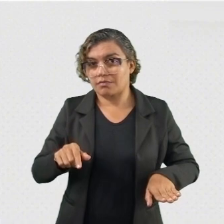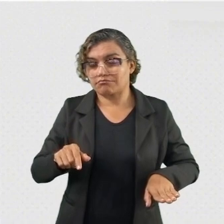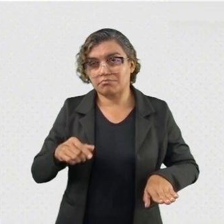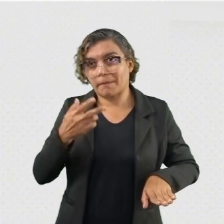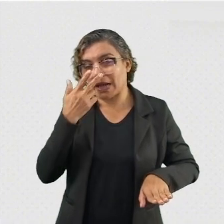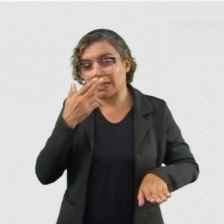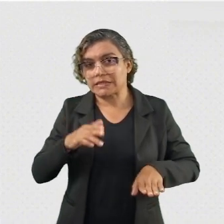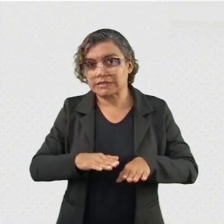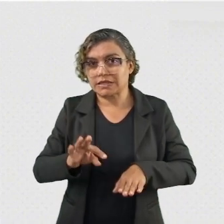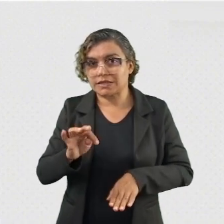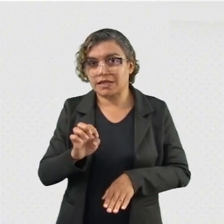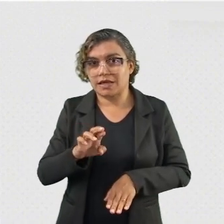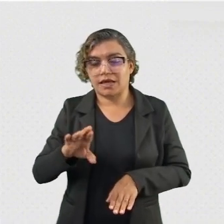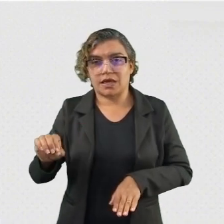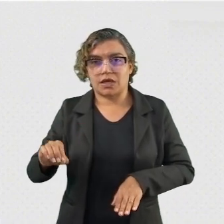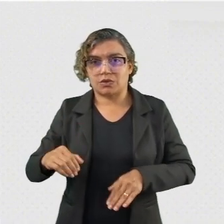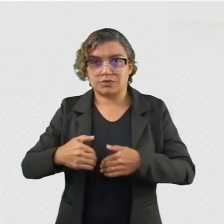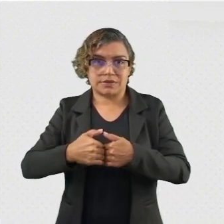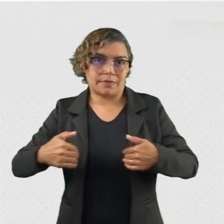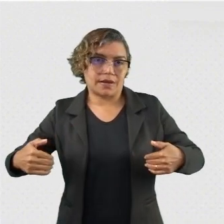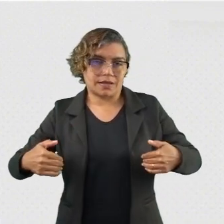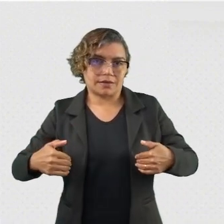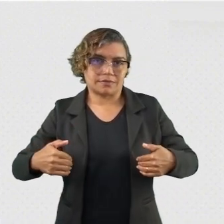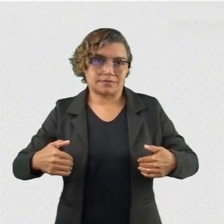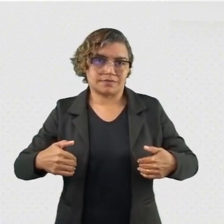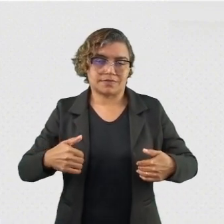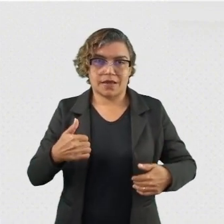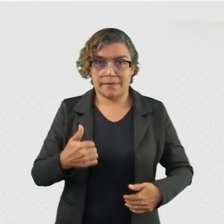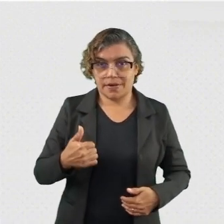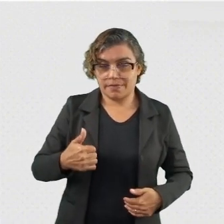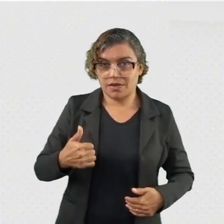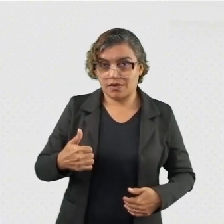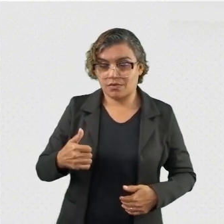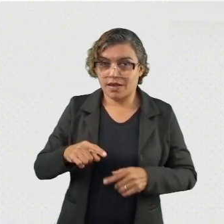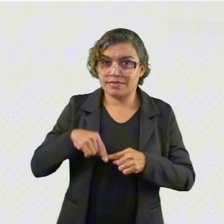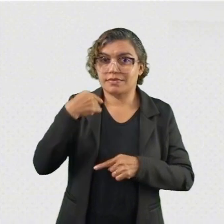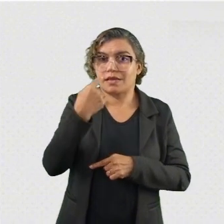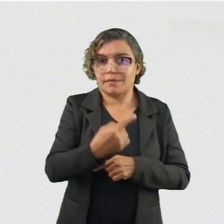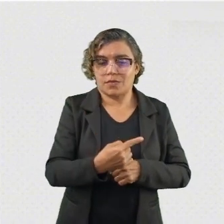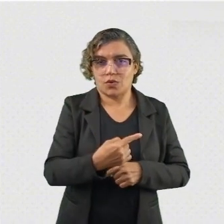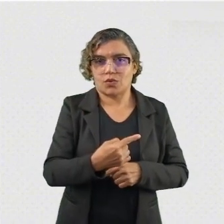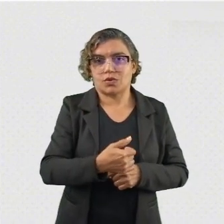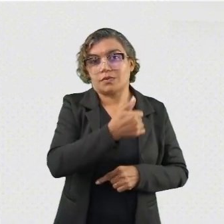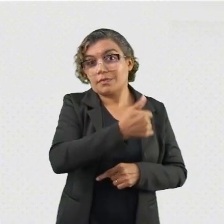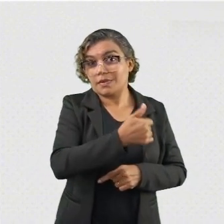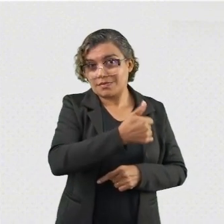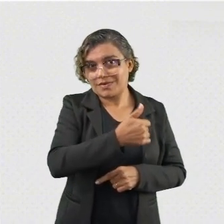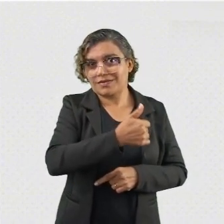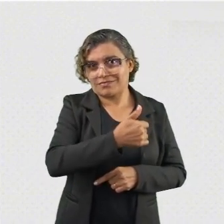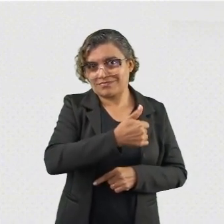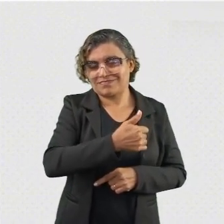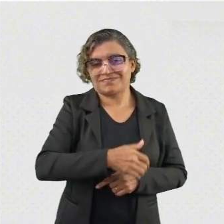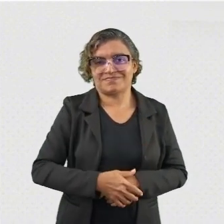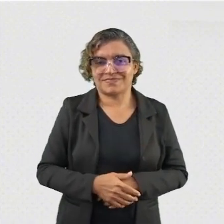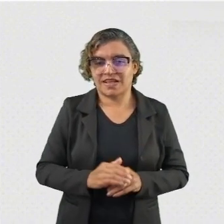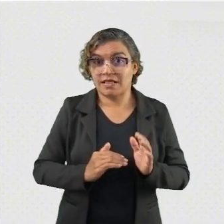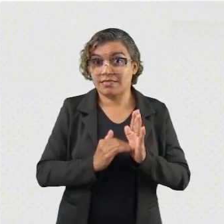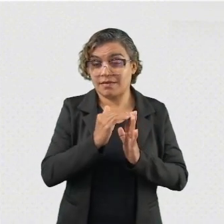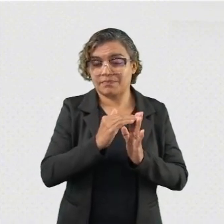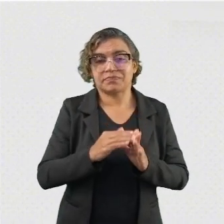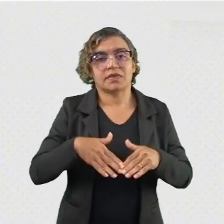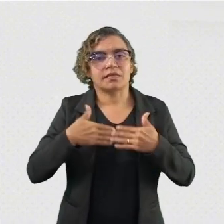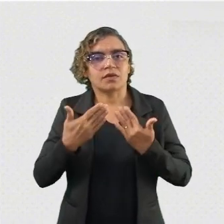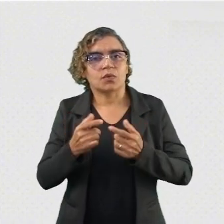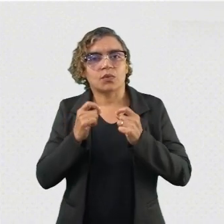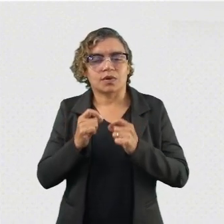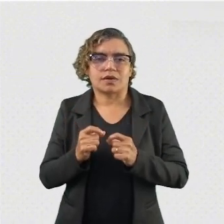separado. E aí eles começam a contar térreo primeiro e depois o primeiro andar, tá bom?